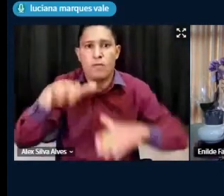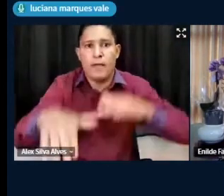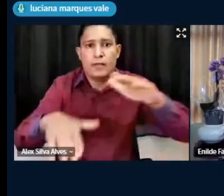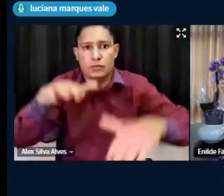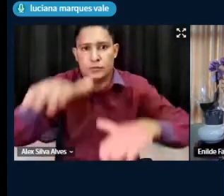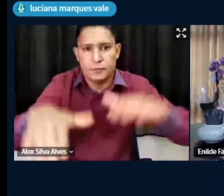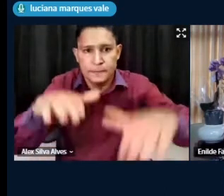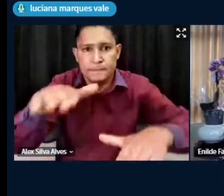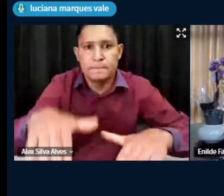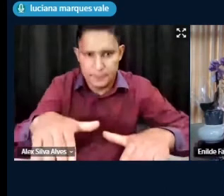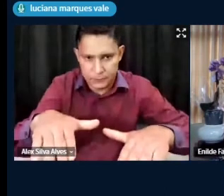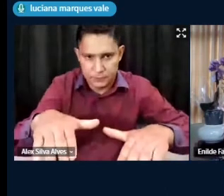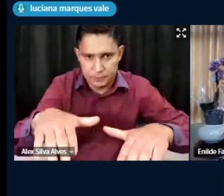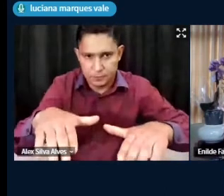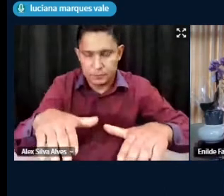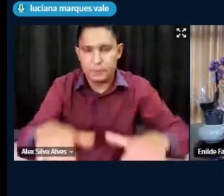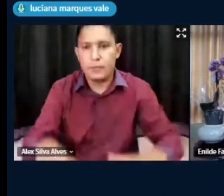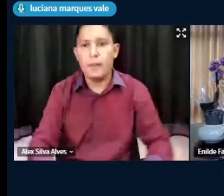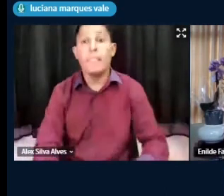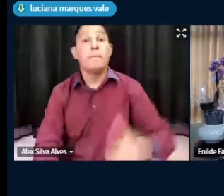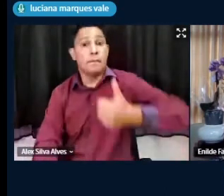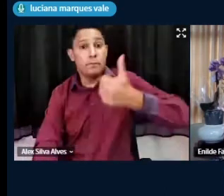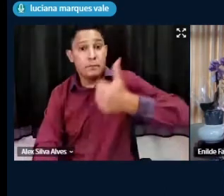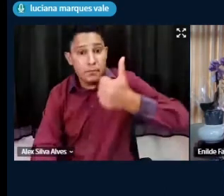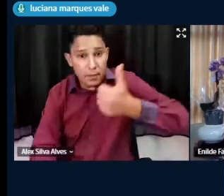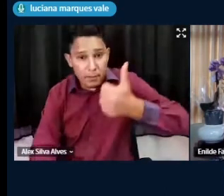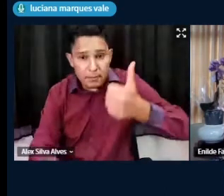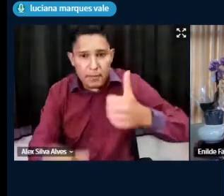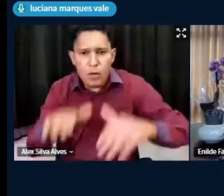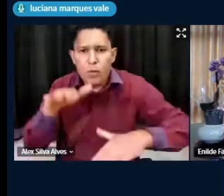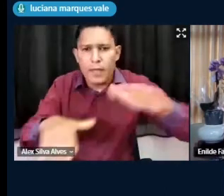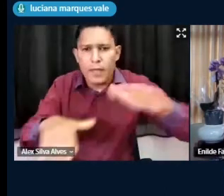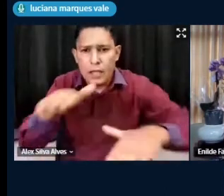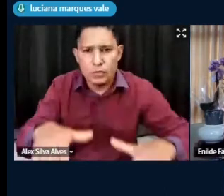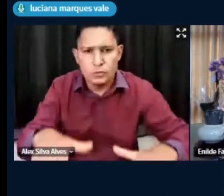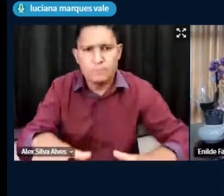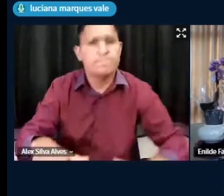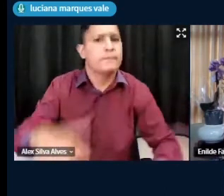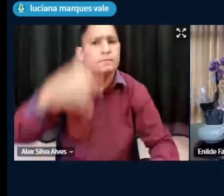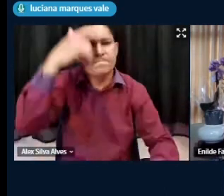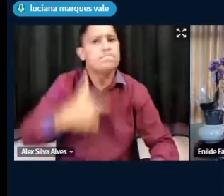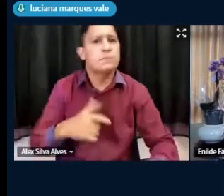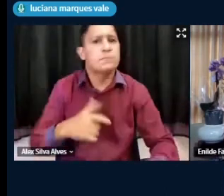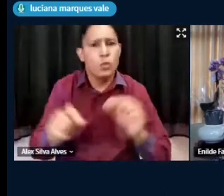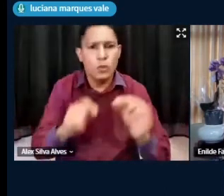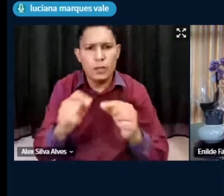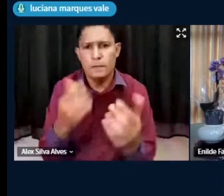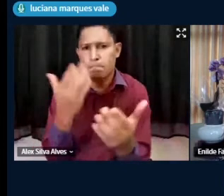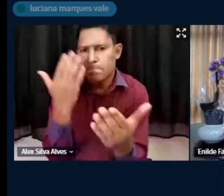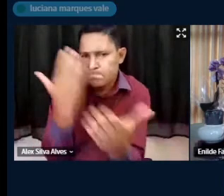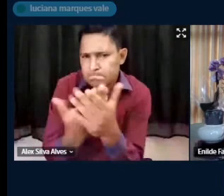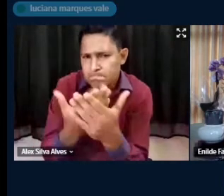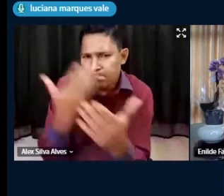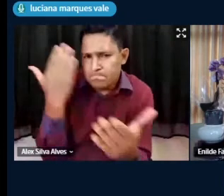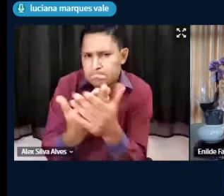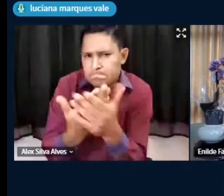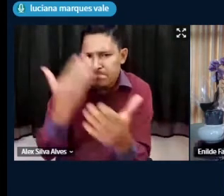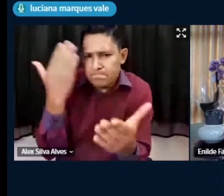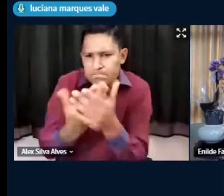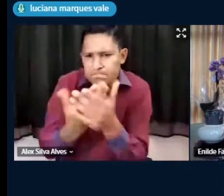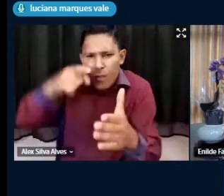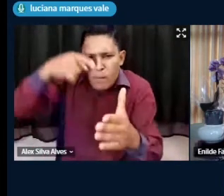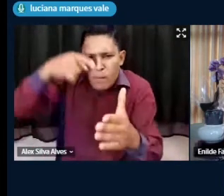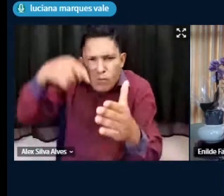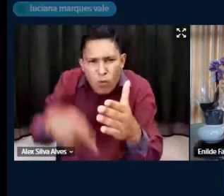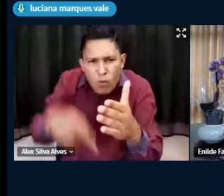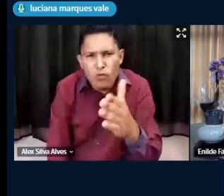alguns passos, seguiram 9 passos metodológicos. O primeiro se trata do estudo